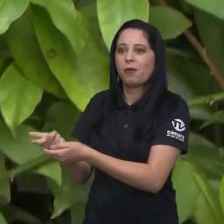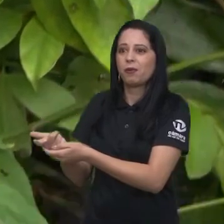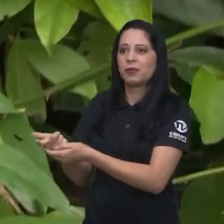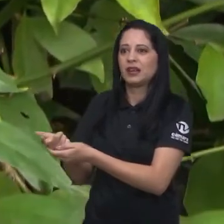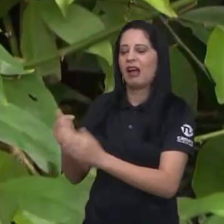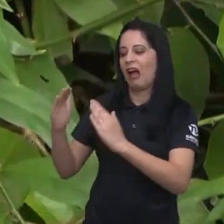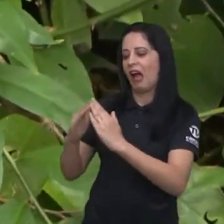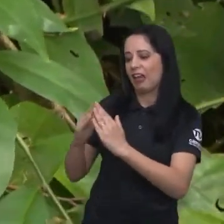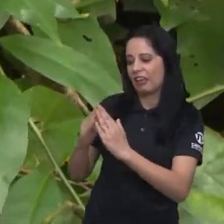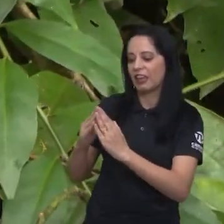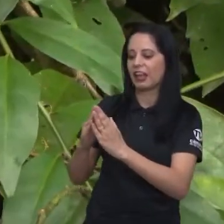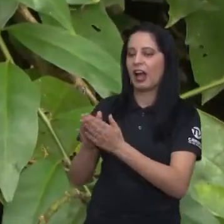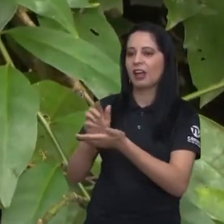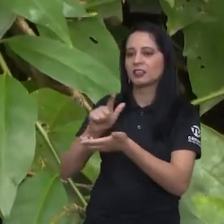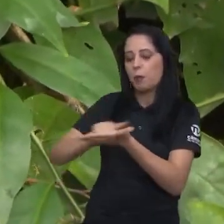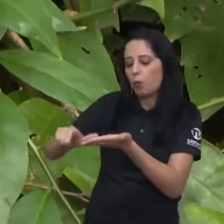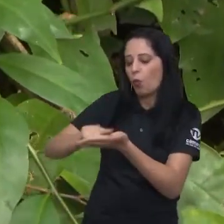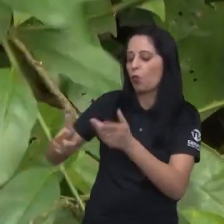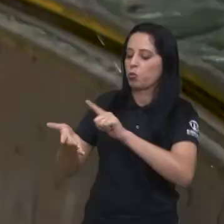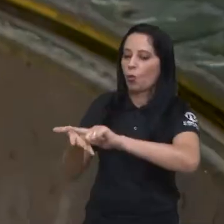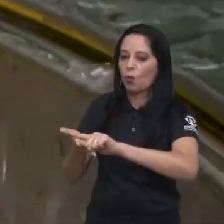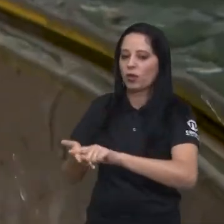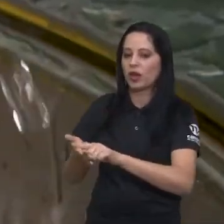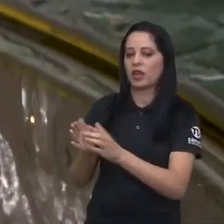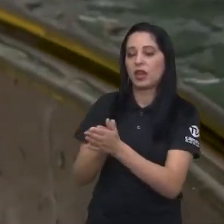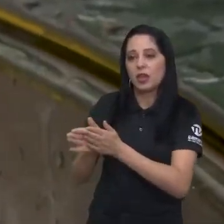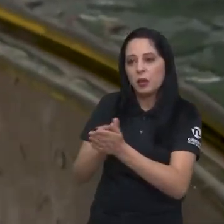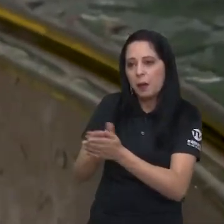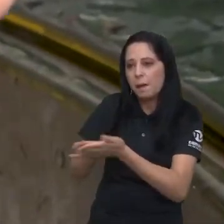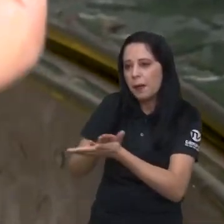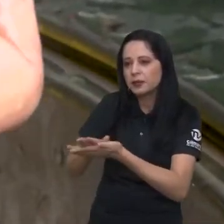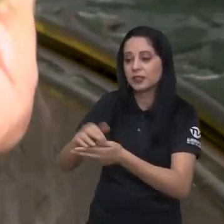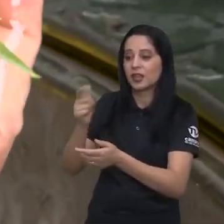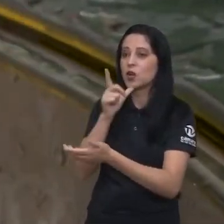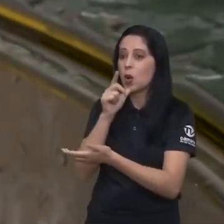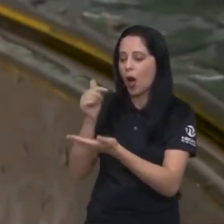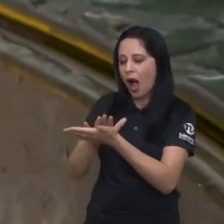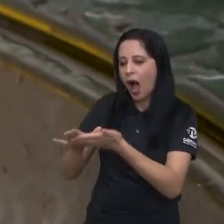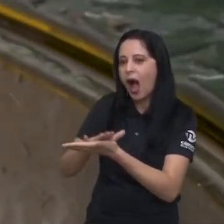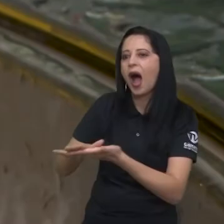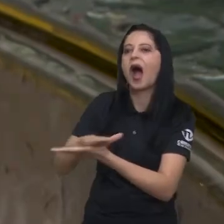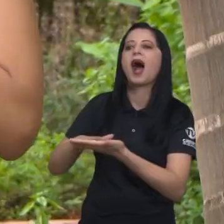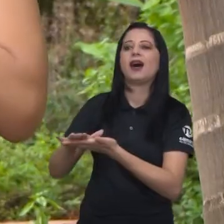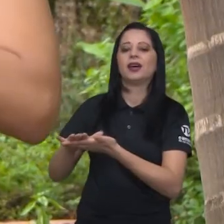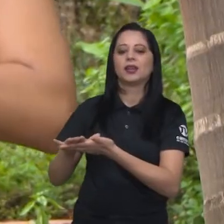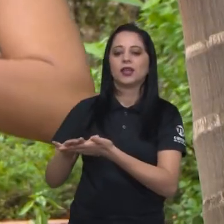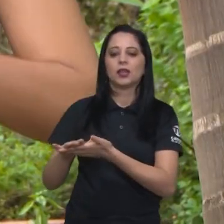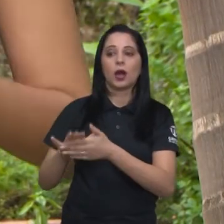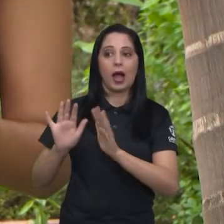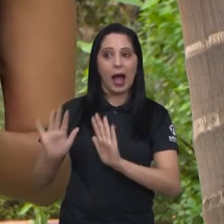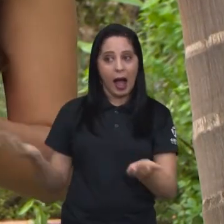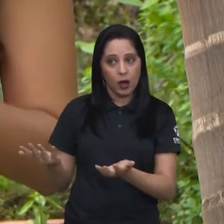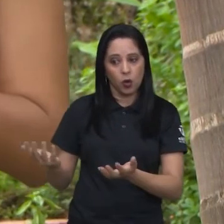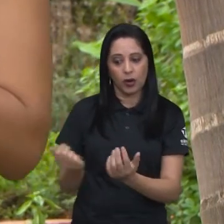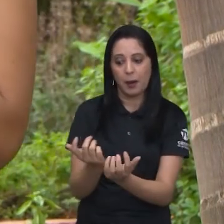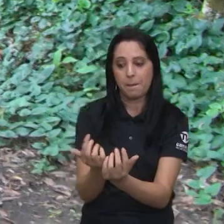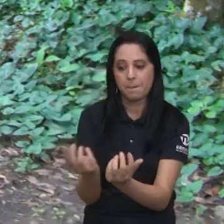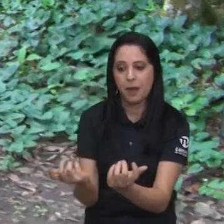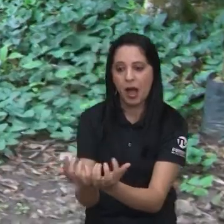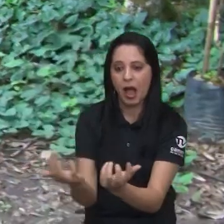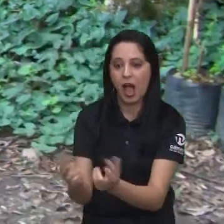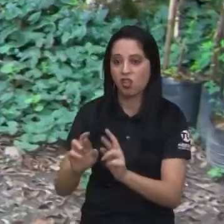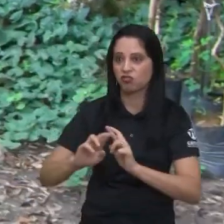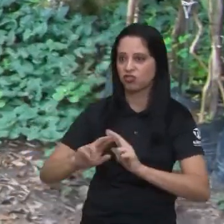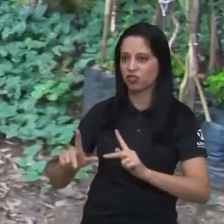para nossa casa, faz uma boa higienização, água corrente, depois um molho, no hipoclorito. No caso das punk, o